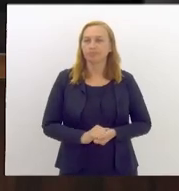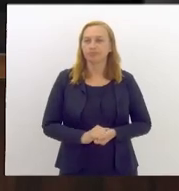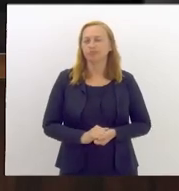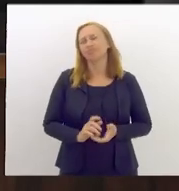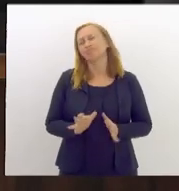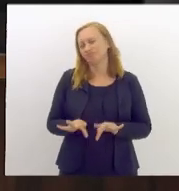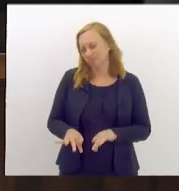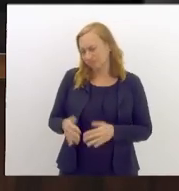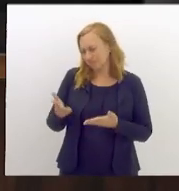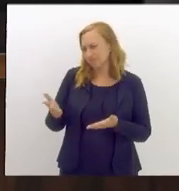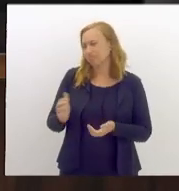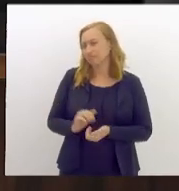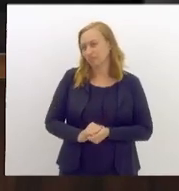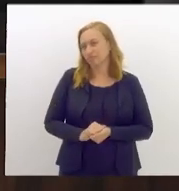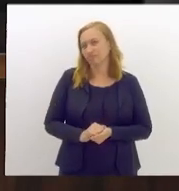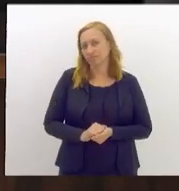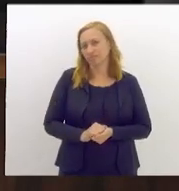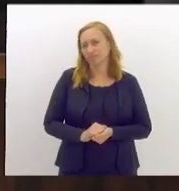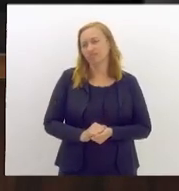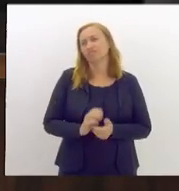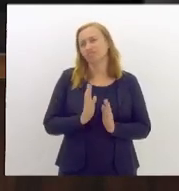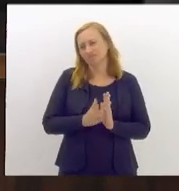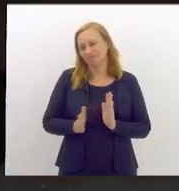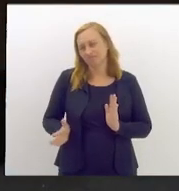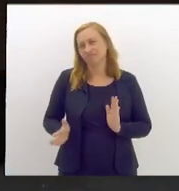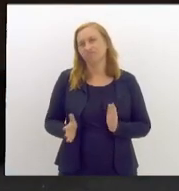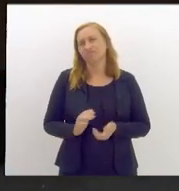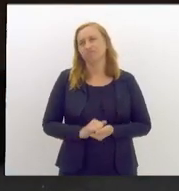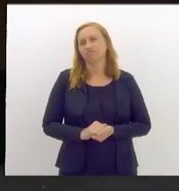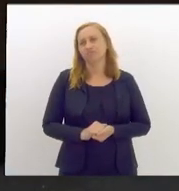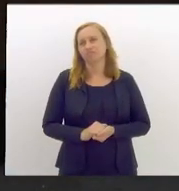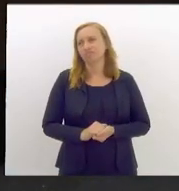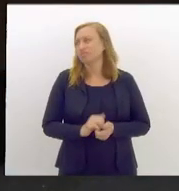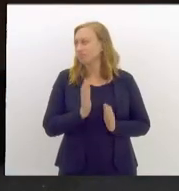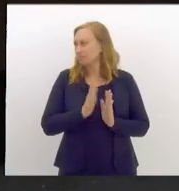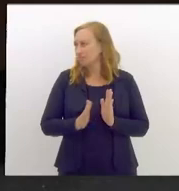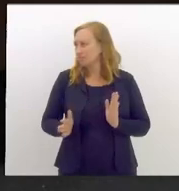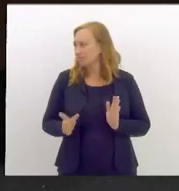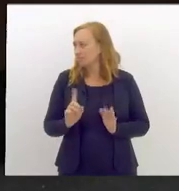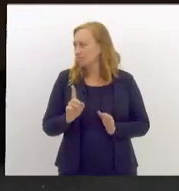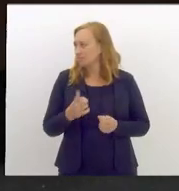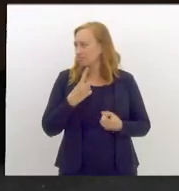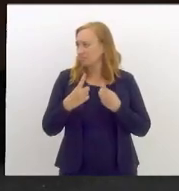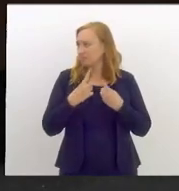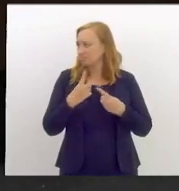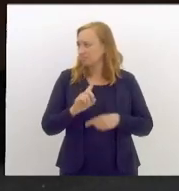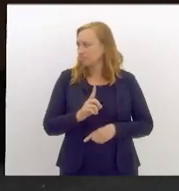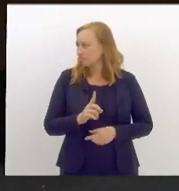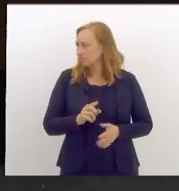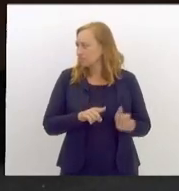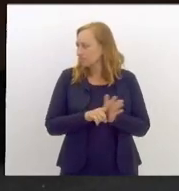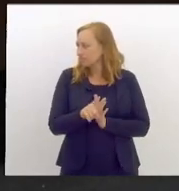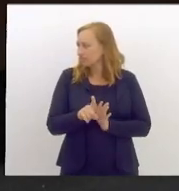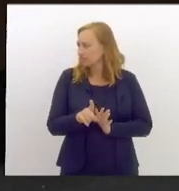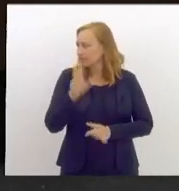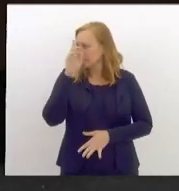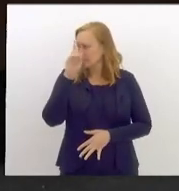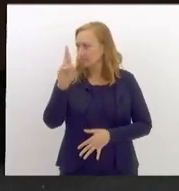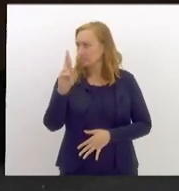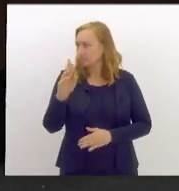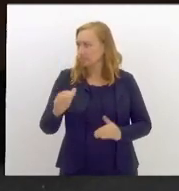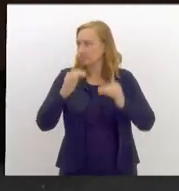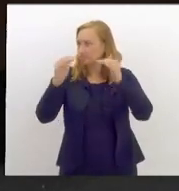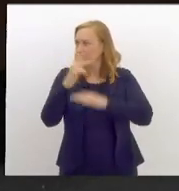ao final por favor pela ordem não vou fazer discurso não fazer isso é uma pergunta